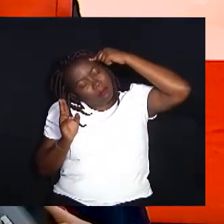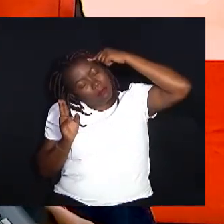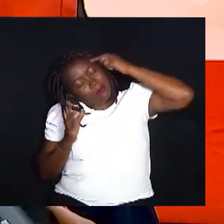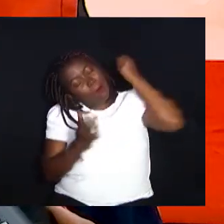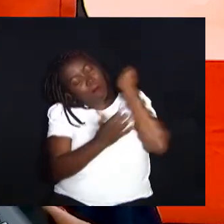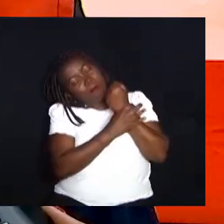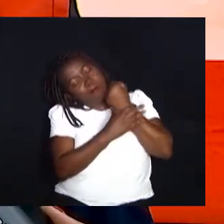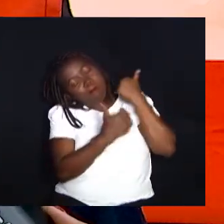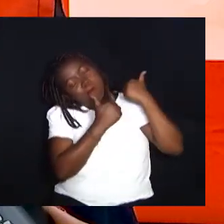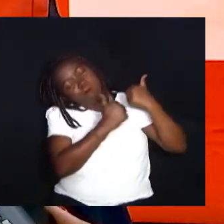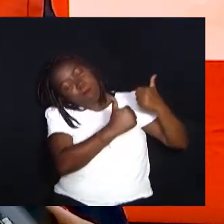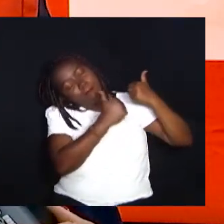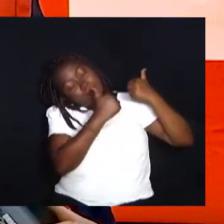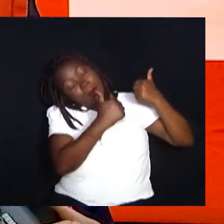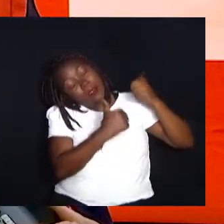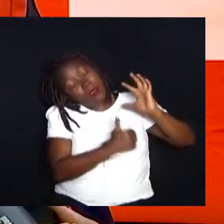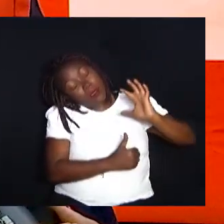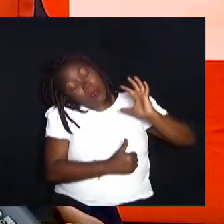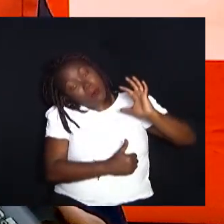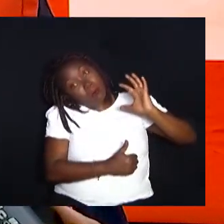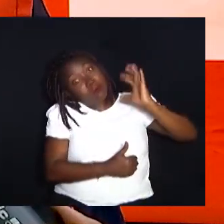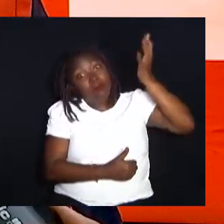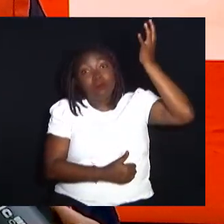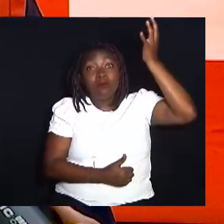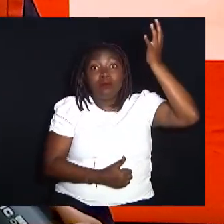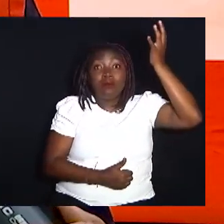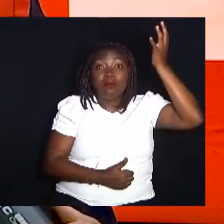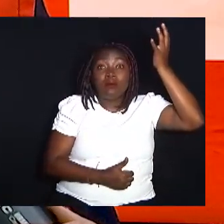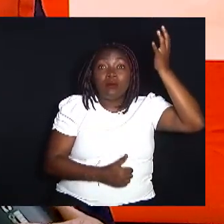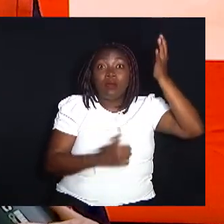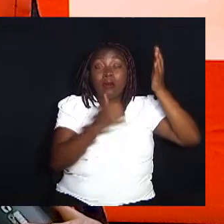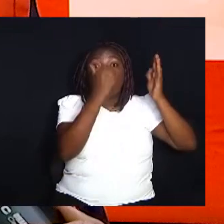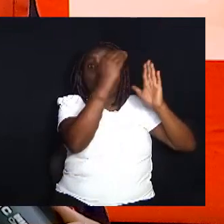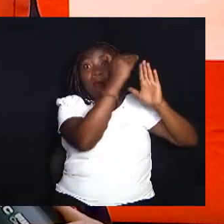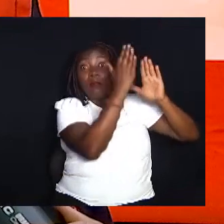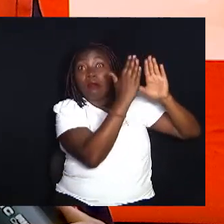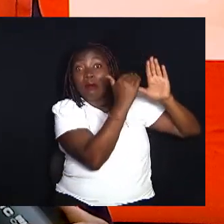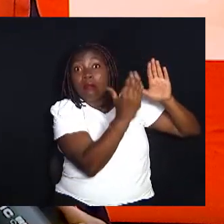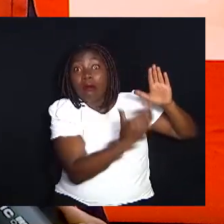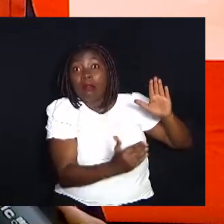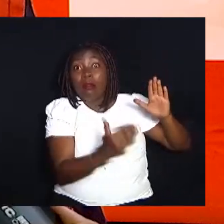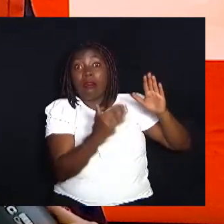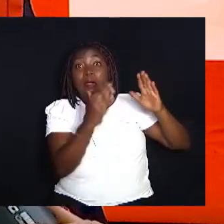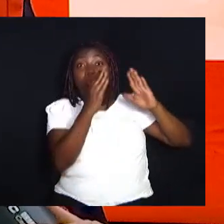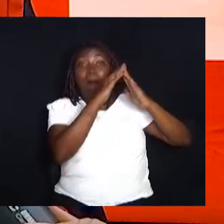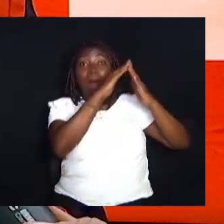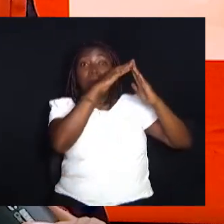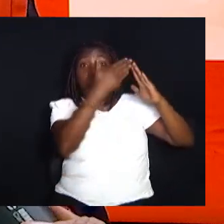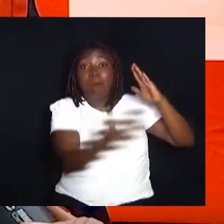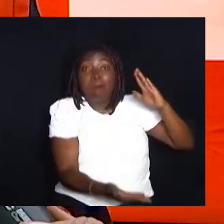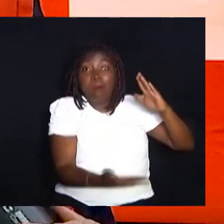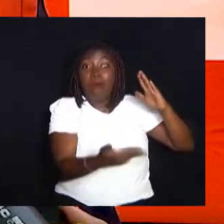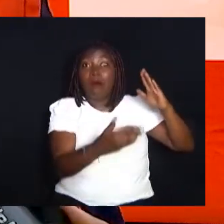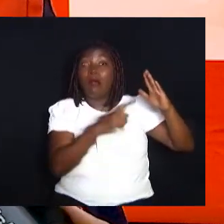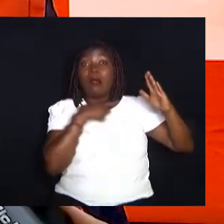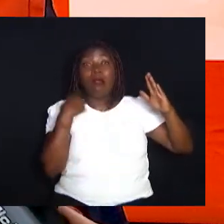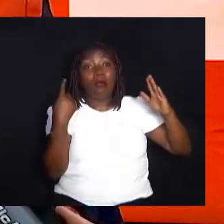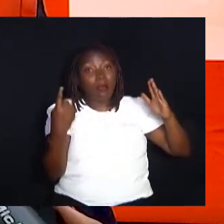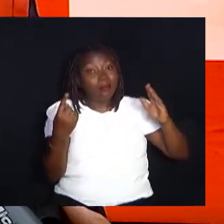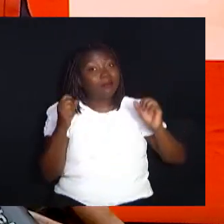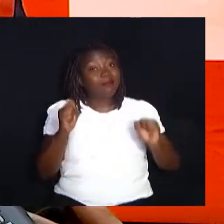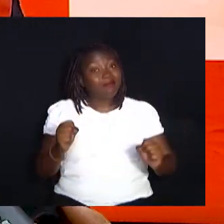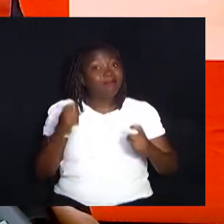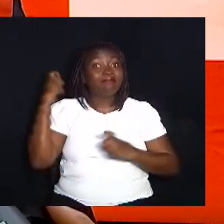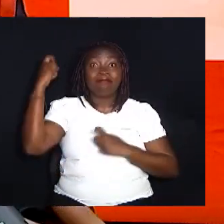pessoas estão em casa dormindo achando que estão segura e você pode ter uma uma trinca uma fissura uma queda de